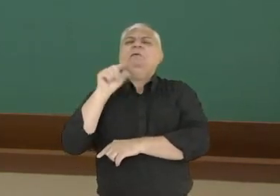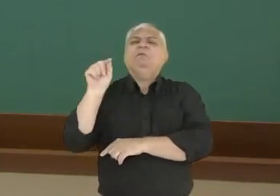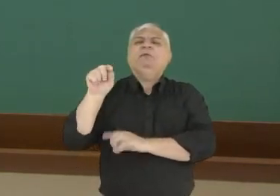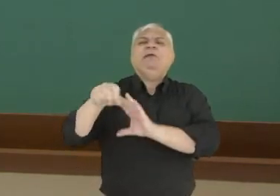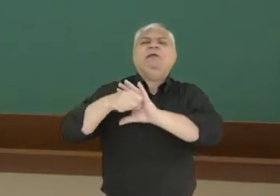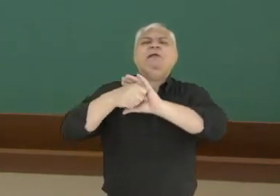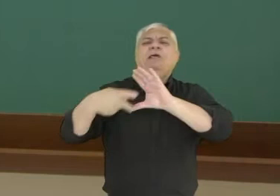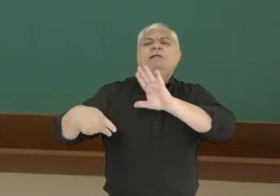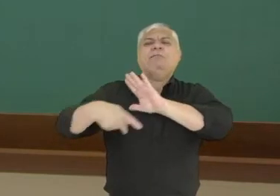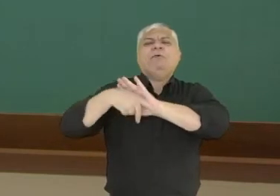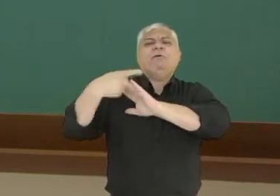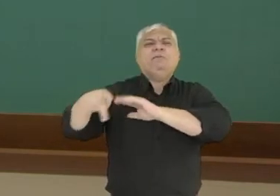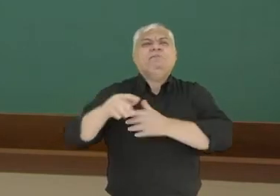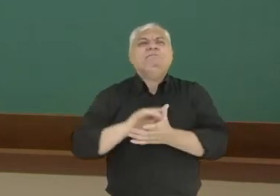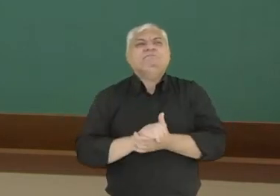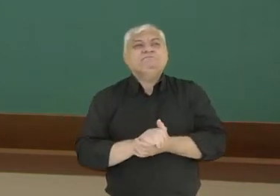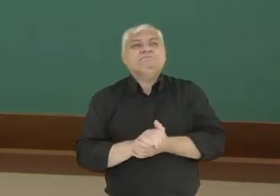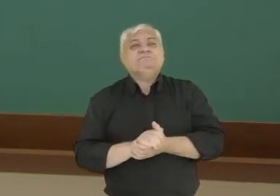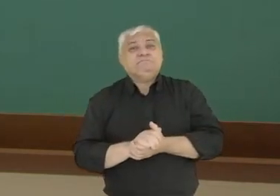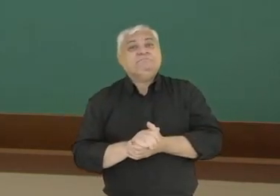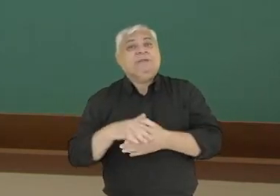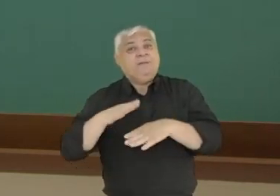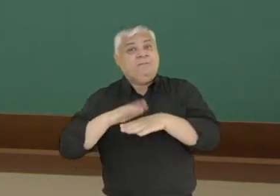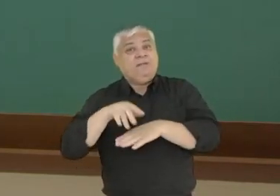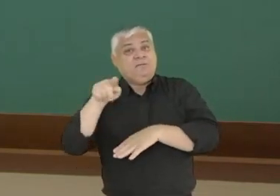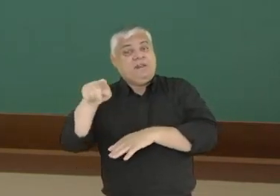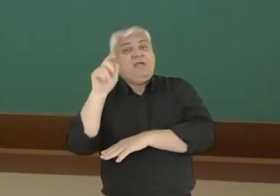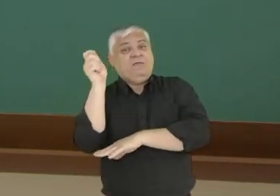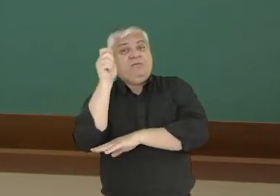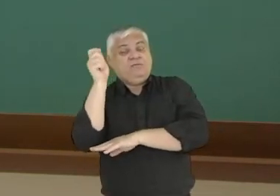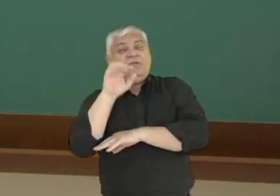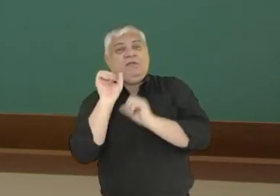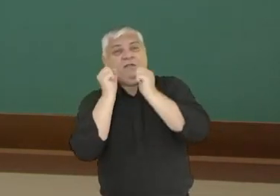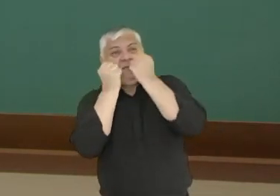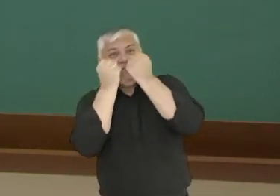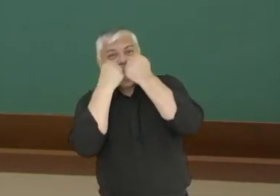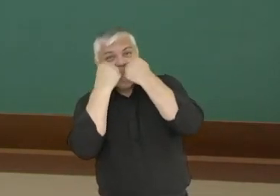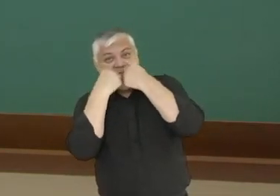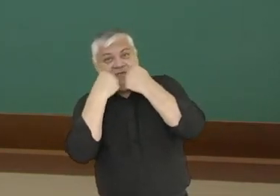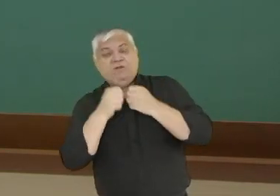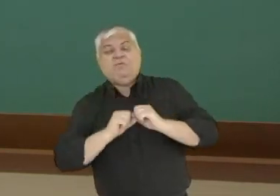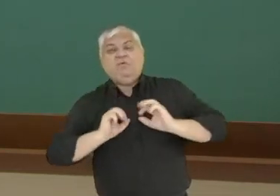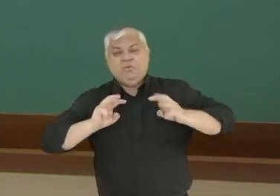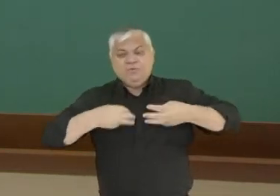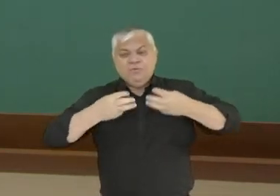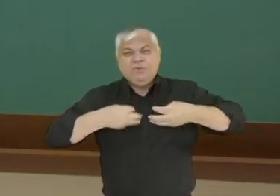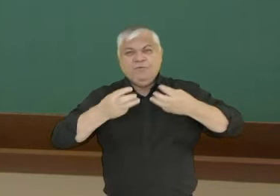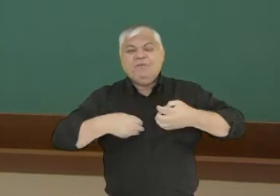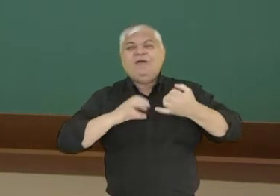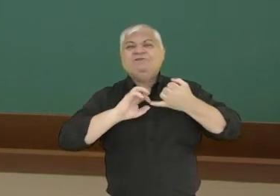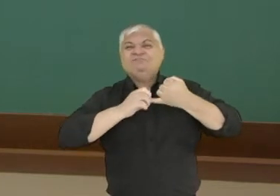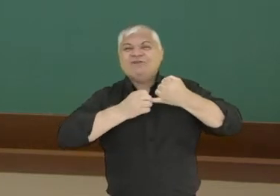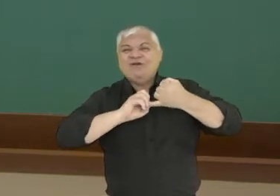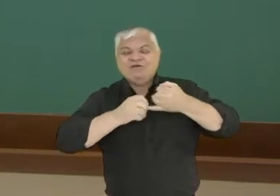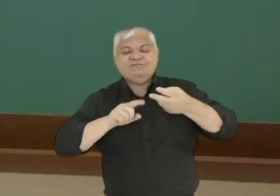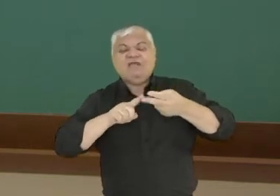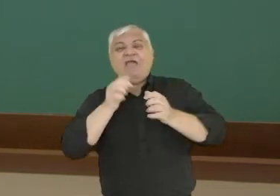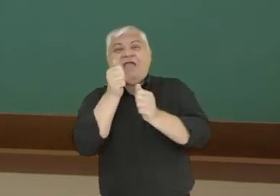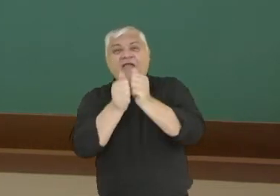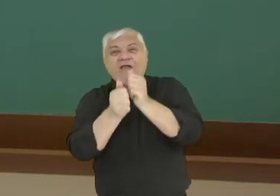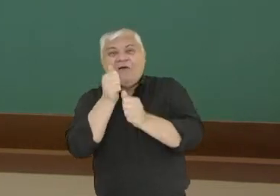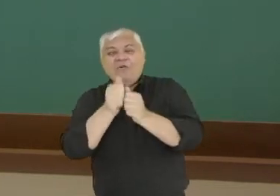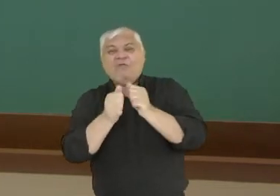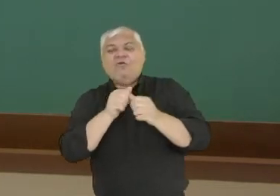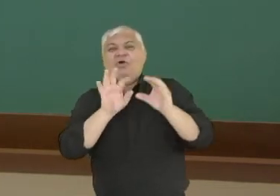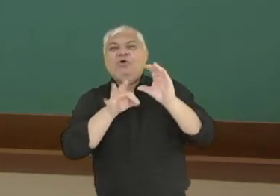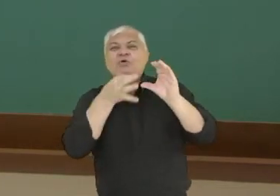característica específico as culturas mais importantes são a do milho e da soja e do arroz a da Uva